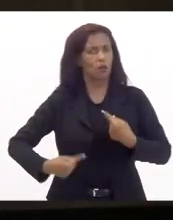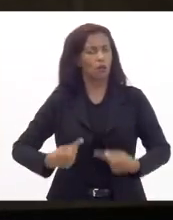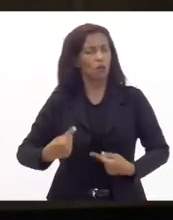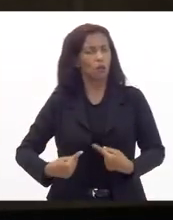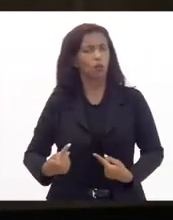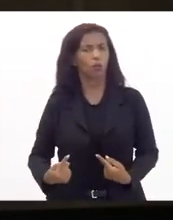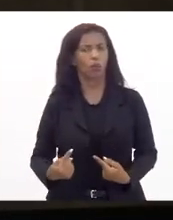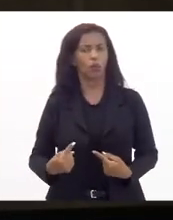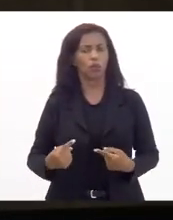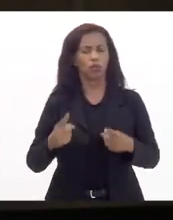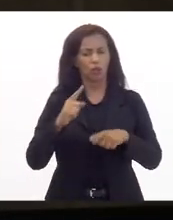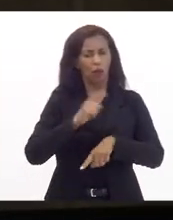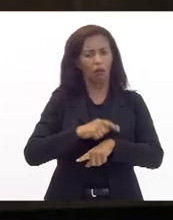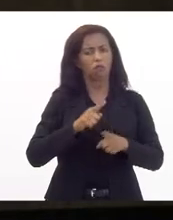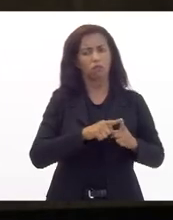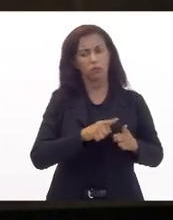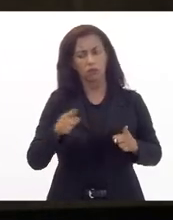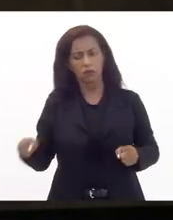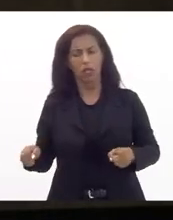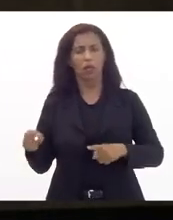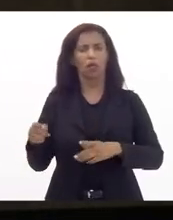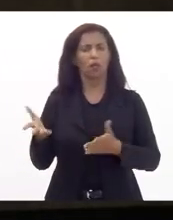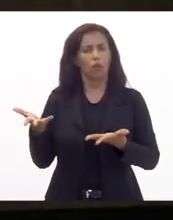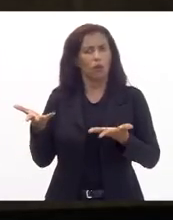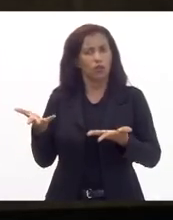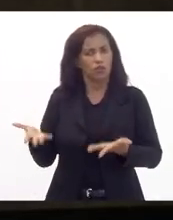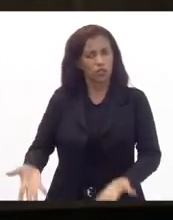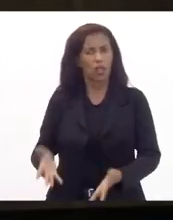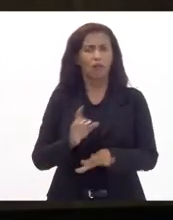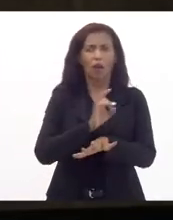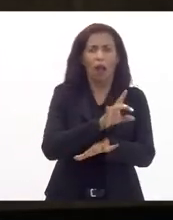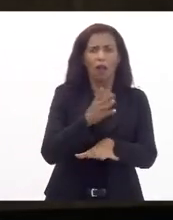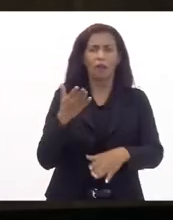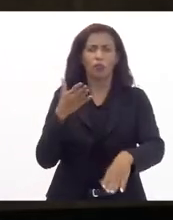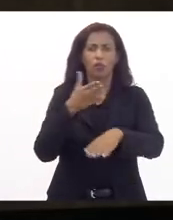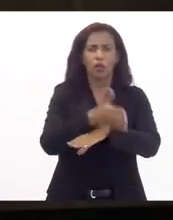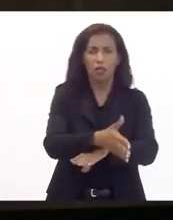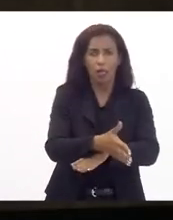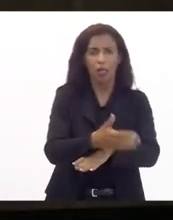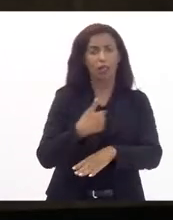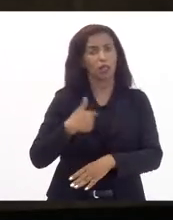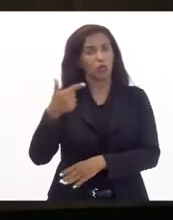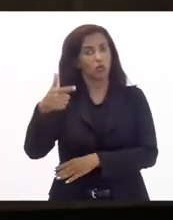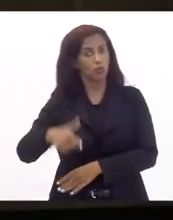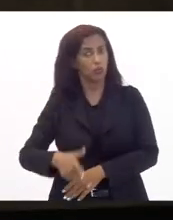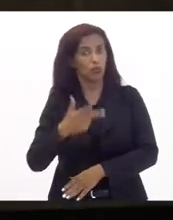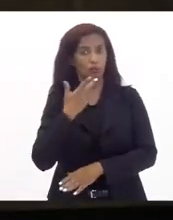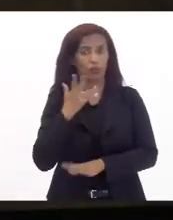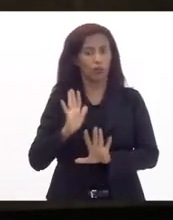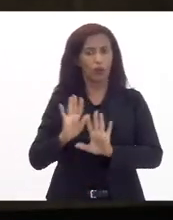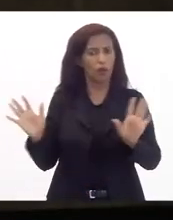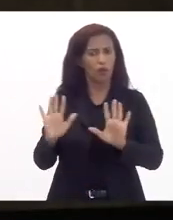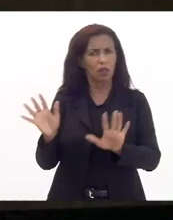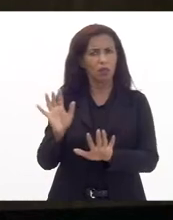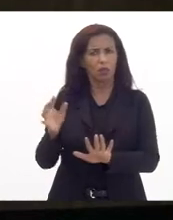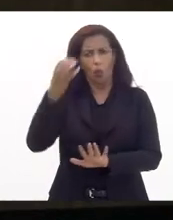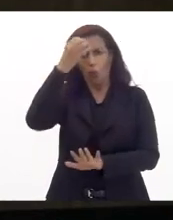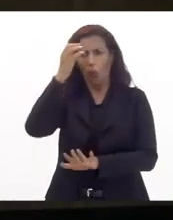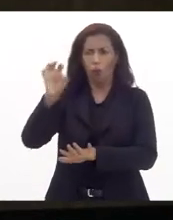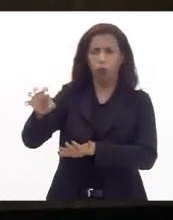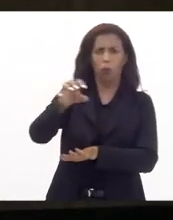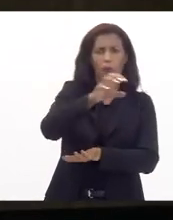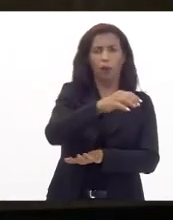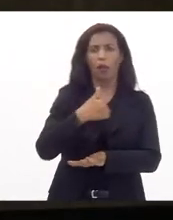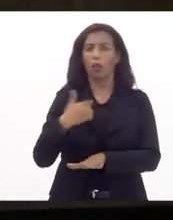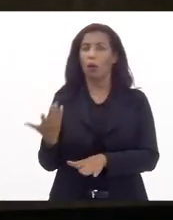política digamos assim de longo prazo estável porque cada um que entra e o de novo aqui eu tô fazendo juízo de valor sobre ninguém mas